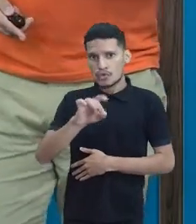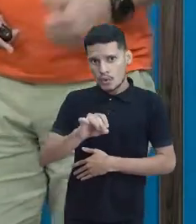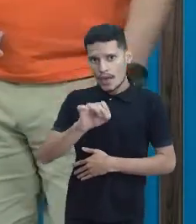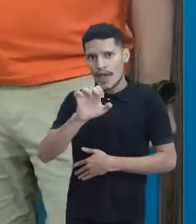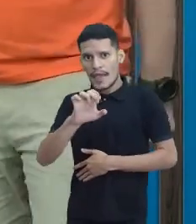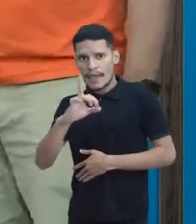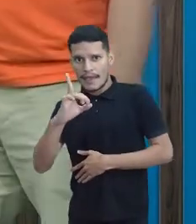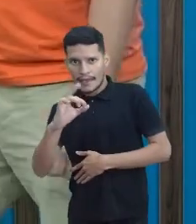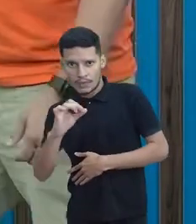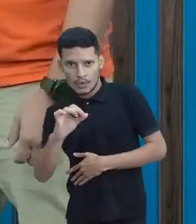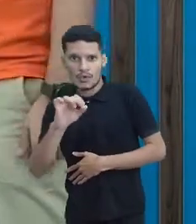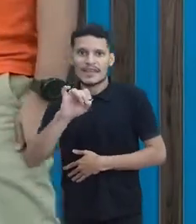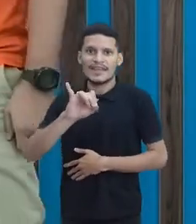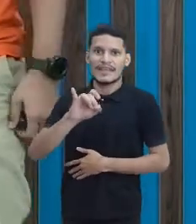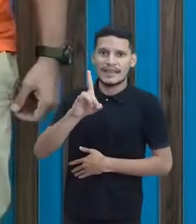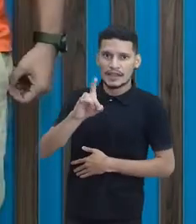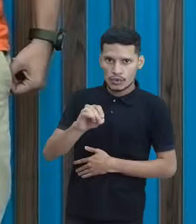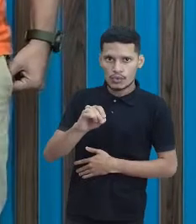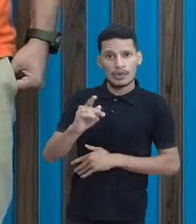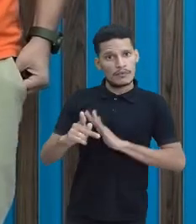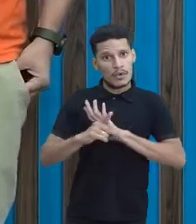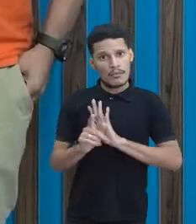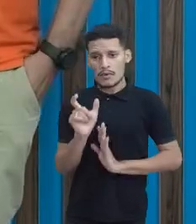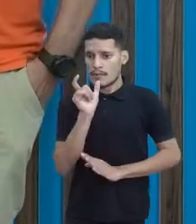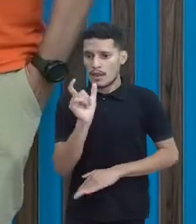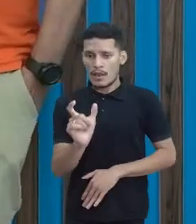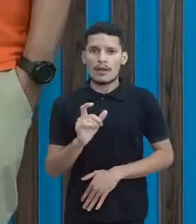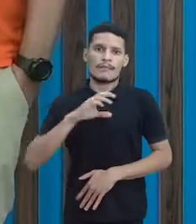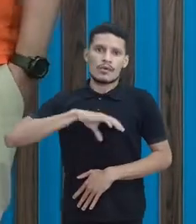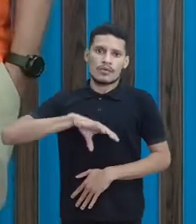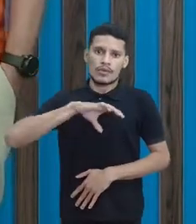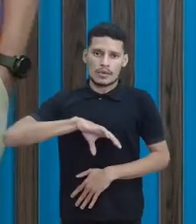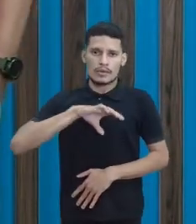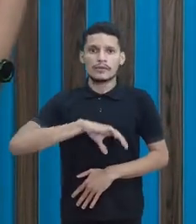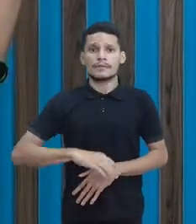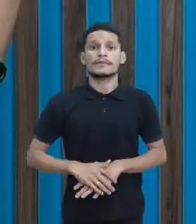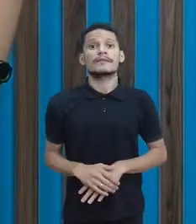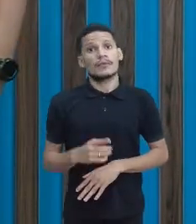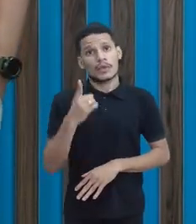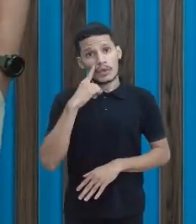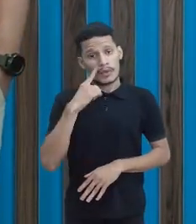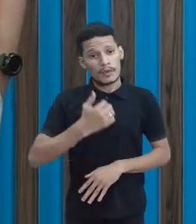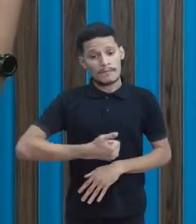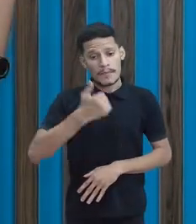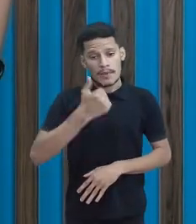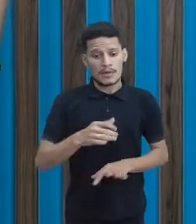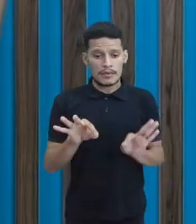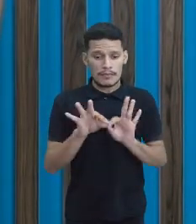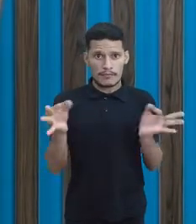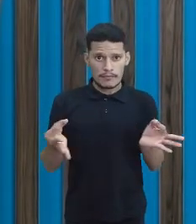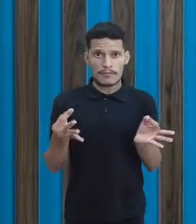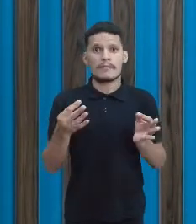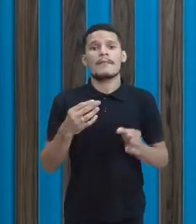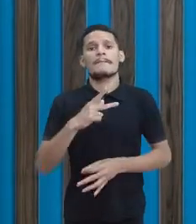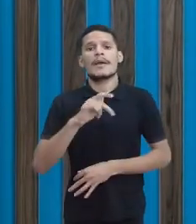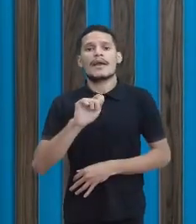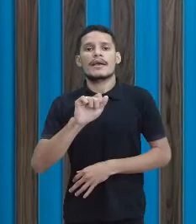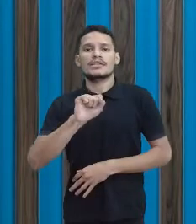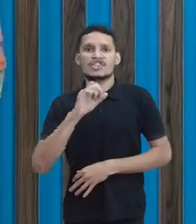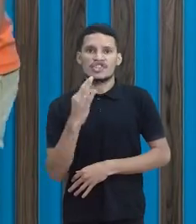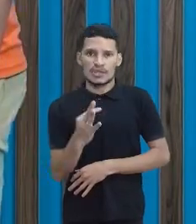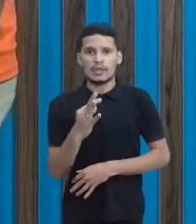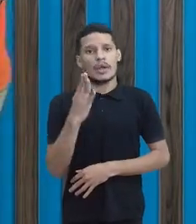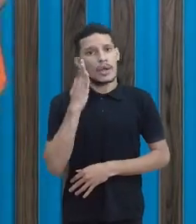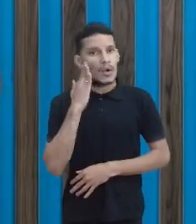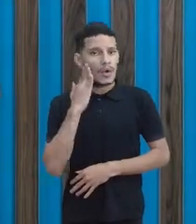bom? Beleza, então, ó, seguindo aqui, primeiro vamos para o Simple Past. Vamos ver um exemplo do Simple Past. Temos